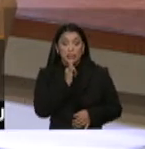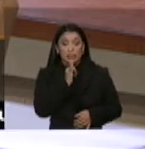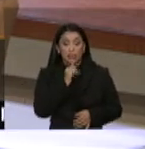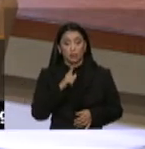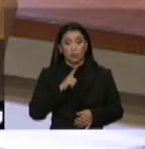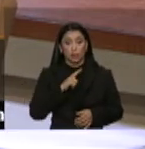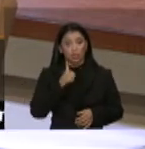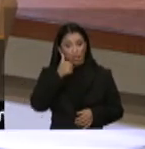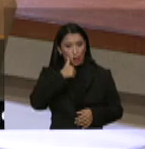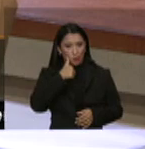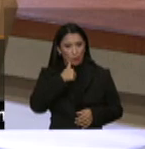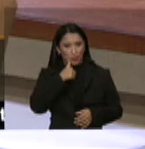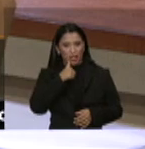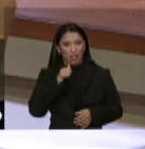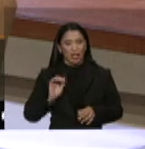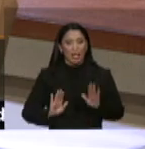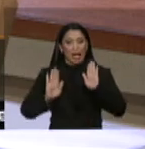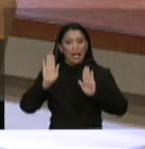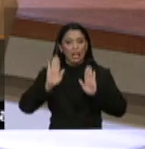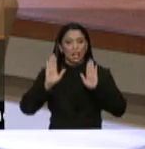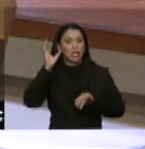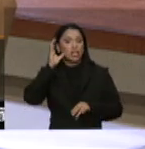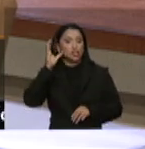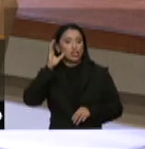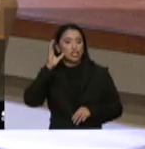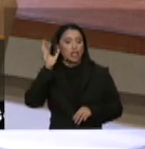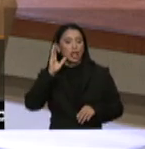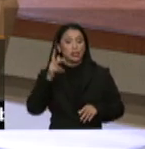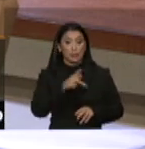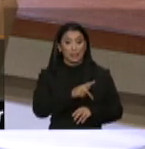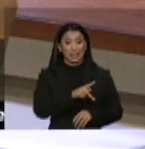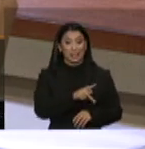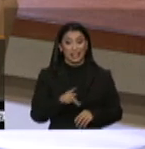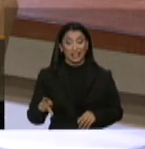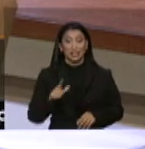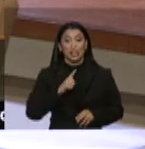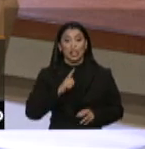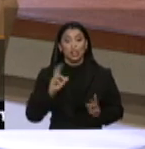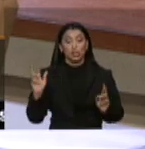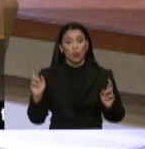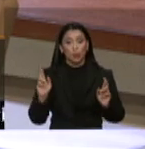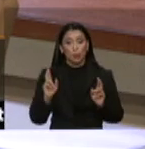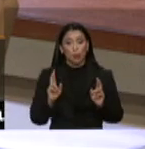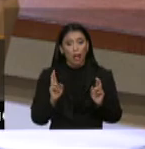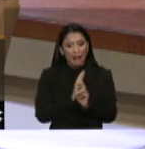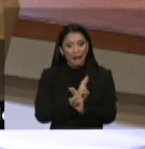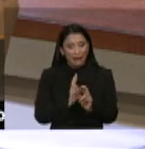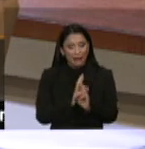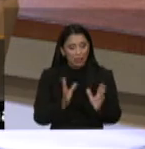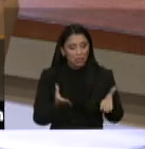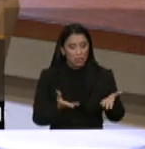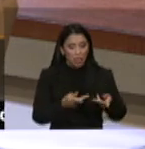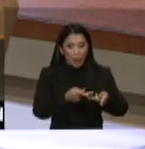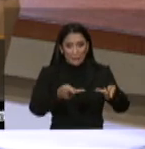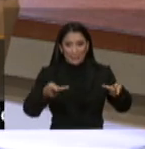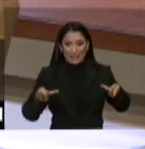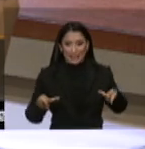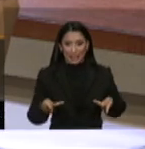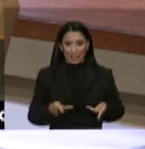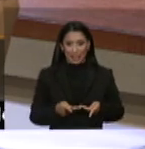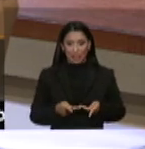a candidata Hillary Clinton foram acusada de ter uma rede de pizzaria serviu